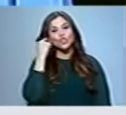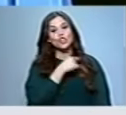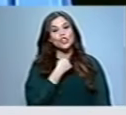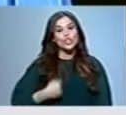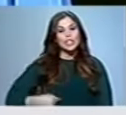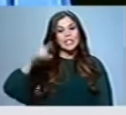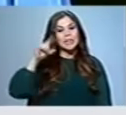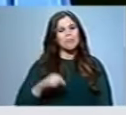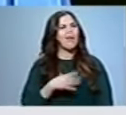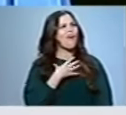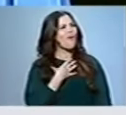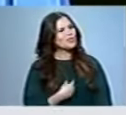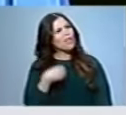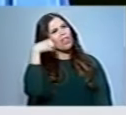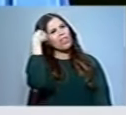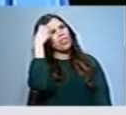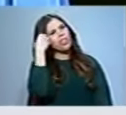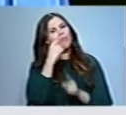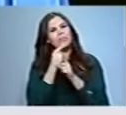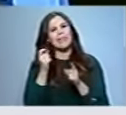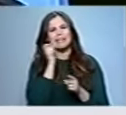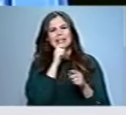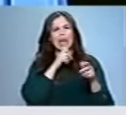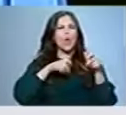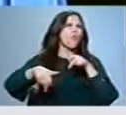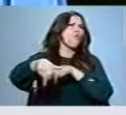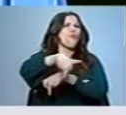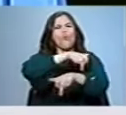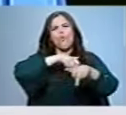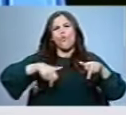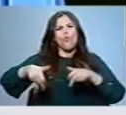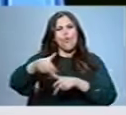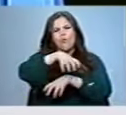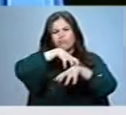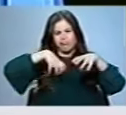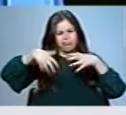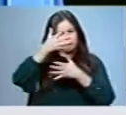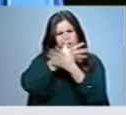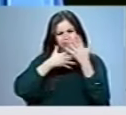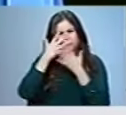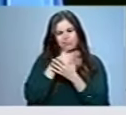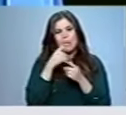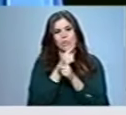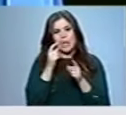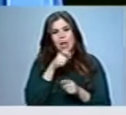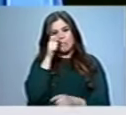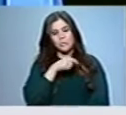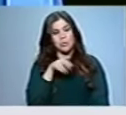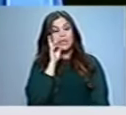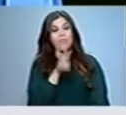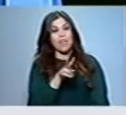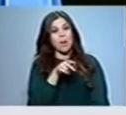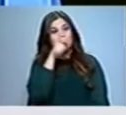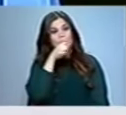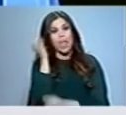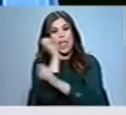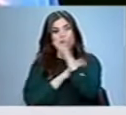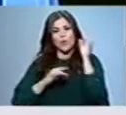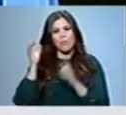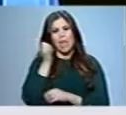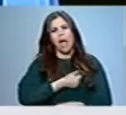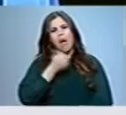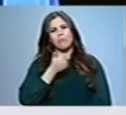bastante pelo sentido de confusão geral que as pessoas têm de ver um europeu numa terriola qualquer à boleia. Chamaram a